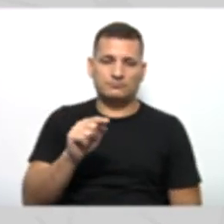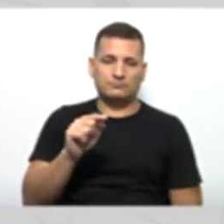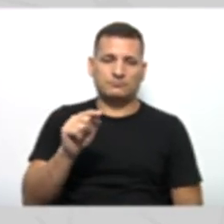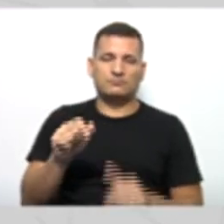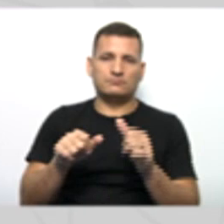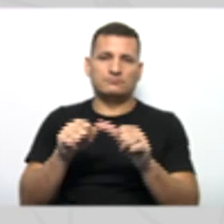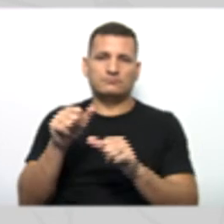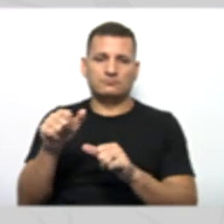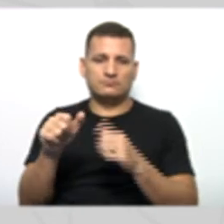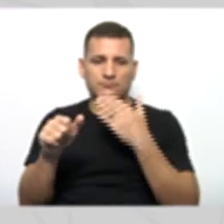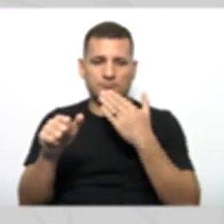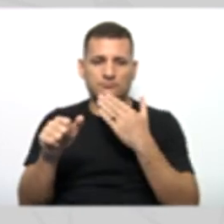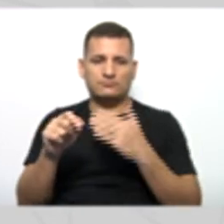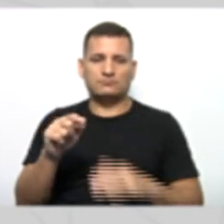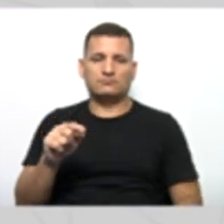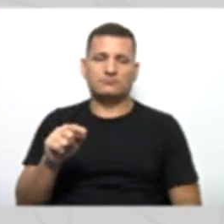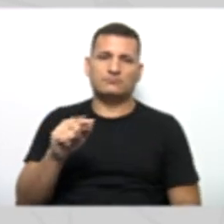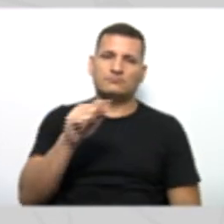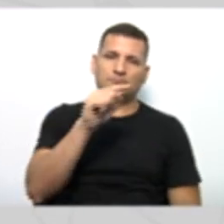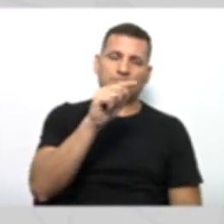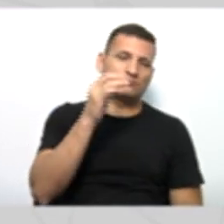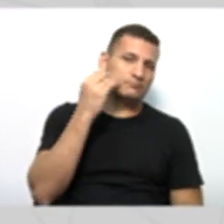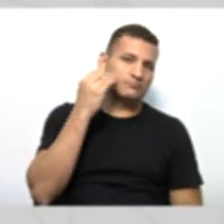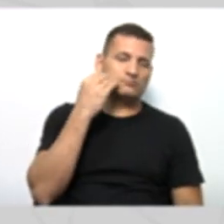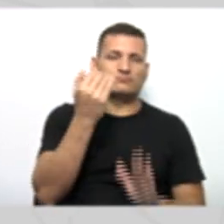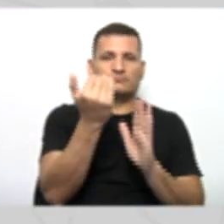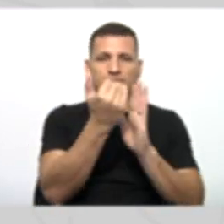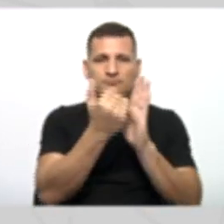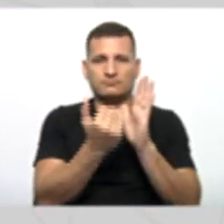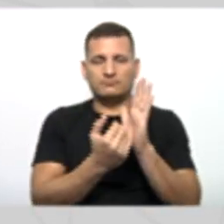o cardápio novamente. E aí sim,